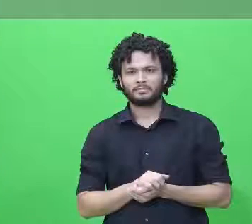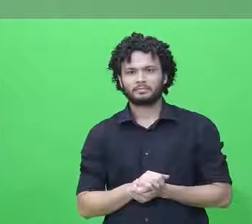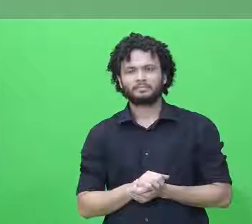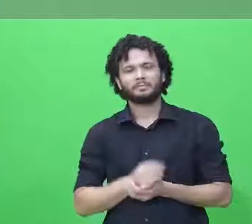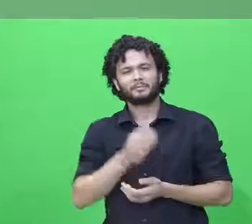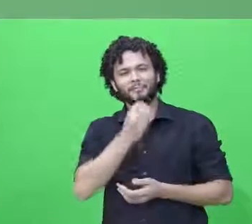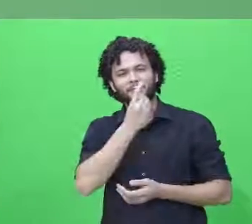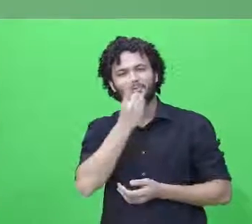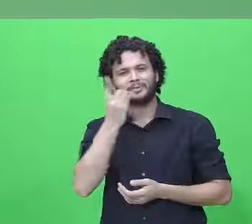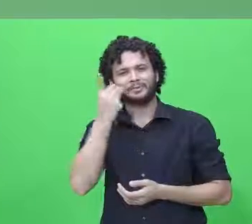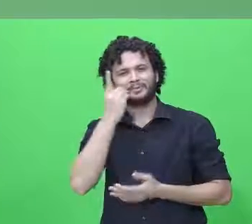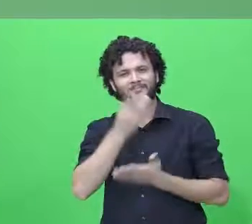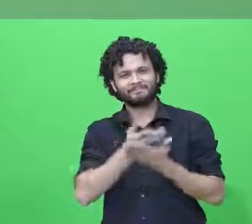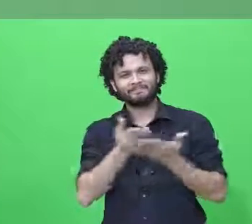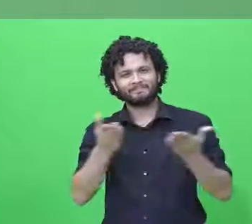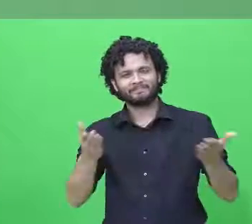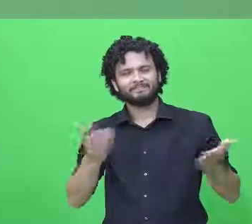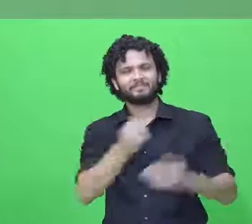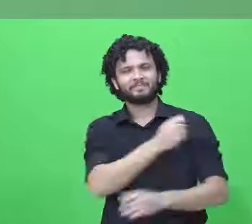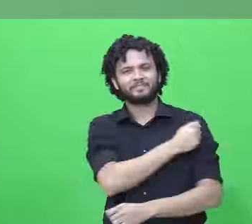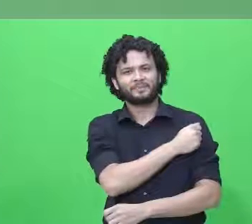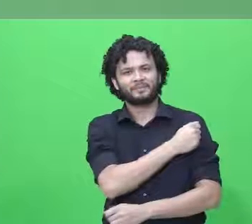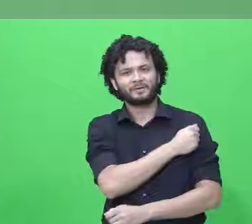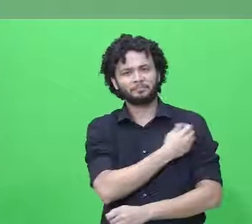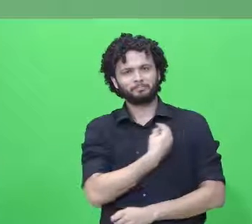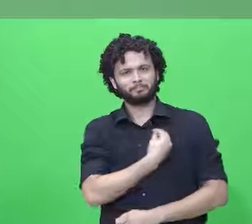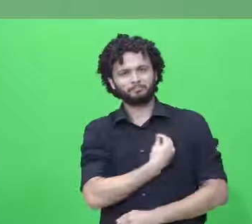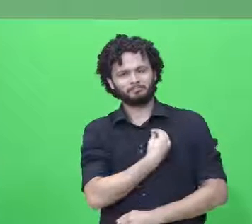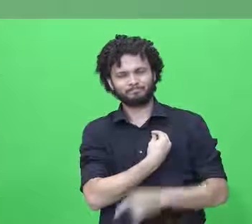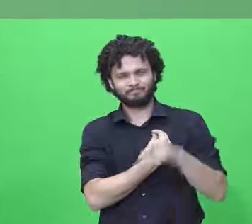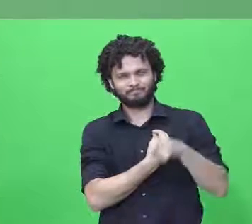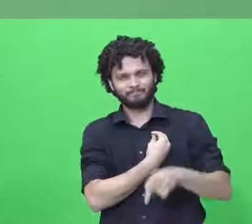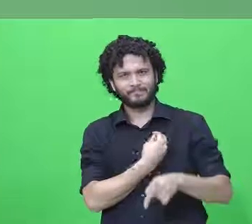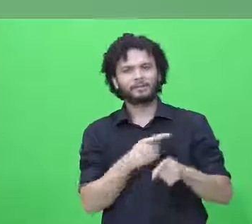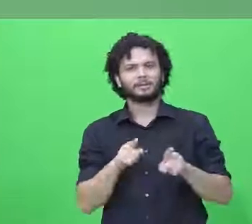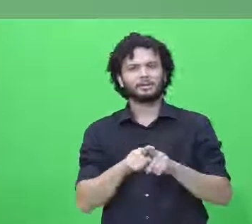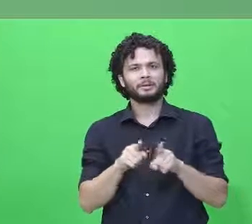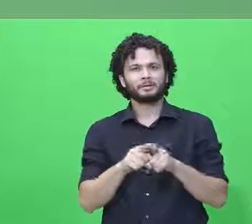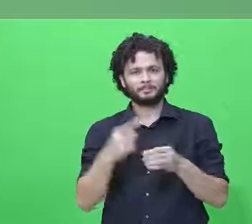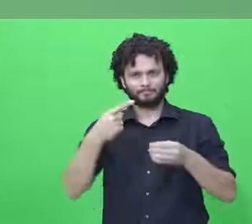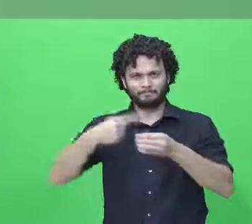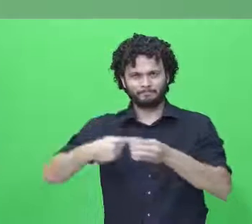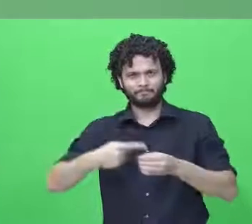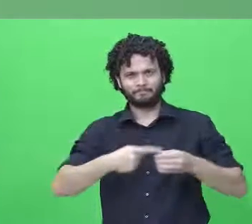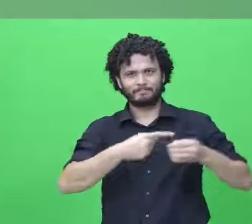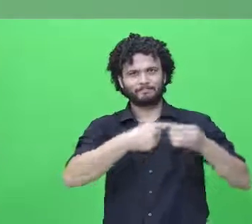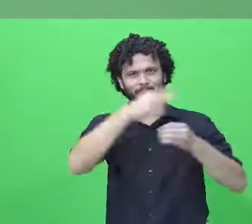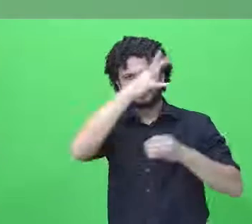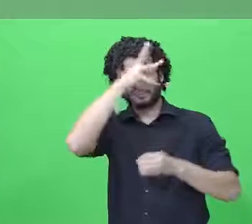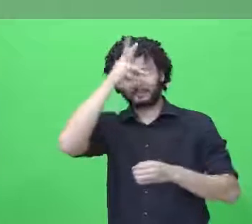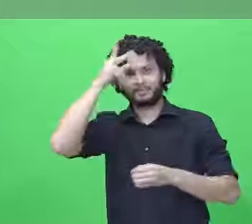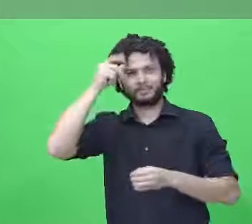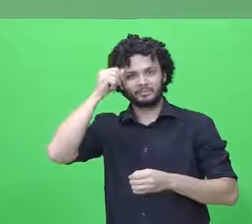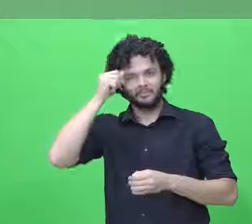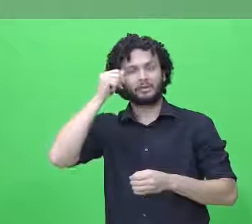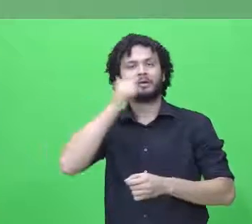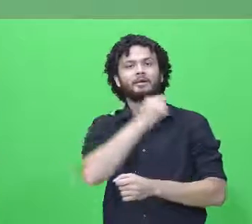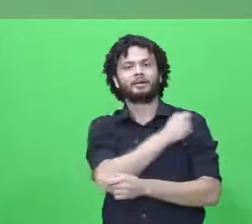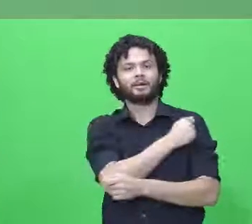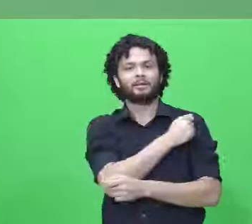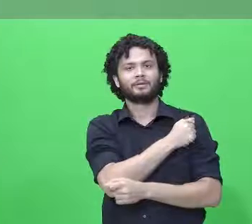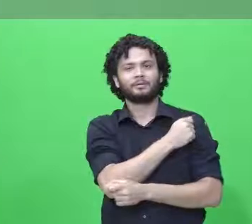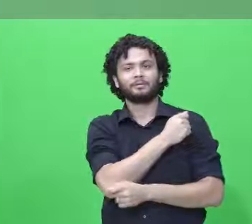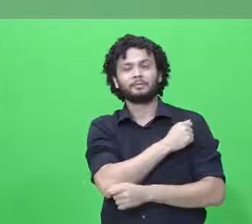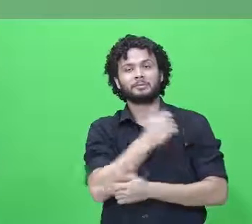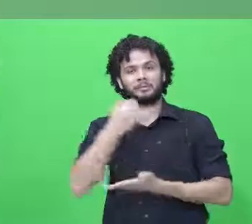Nosso bom dia a todos os alunos aqui presentes, ao nosso interior do Amazonas todo, né, aos alunos então